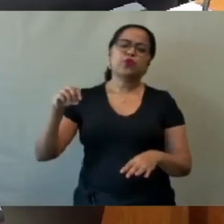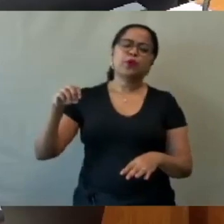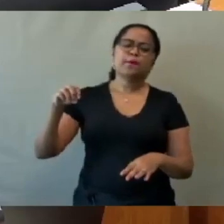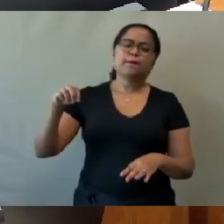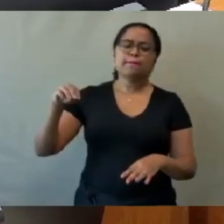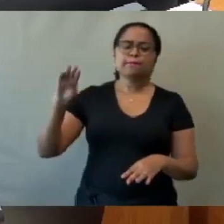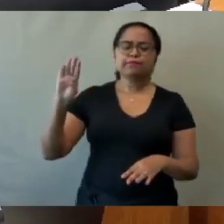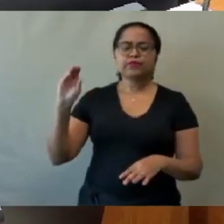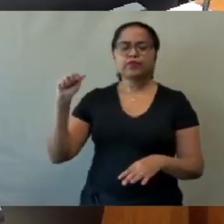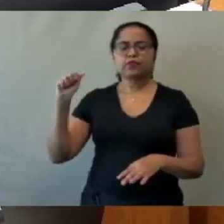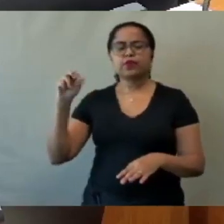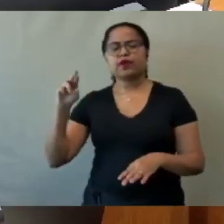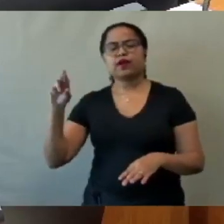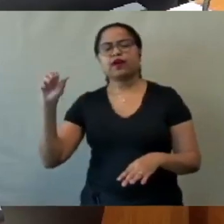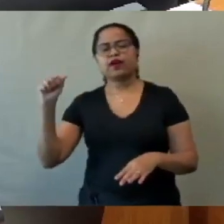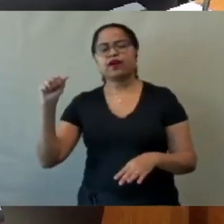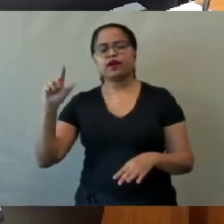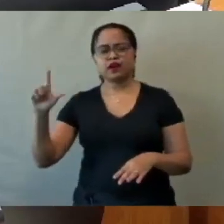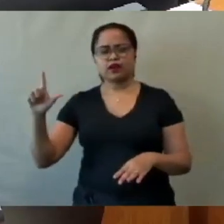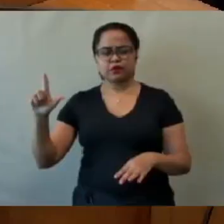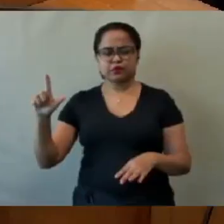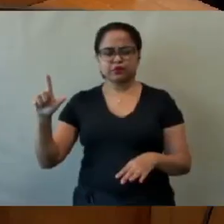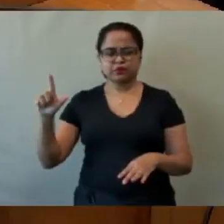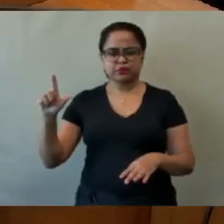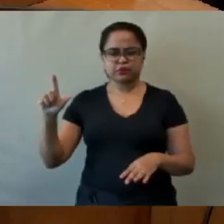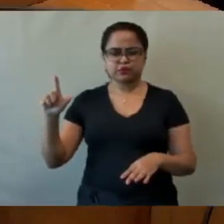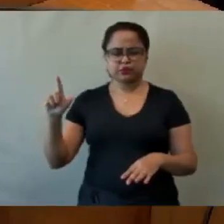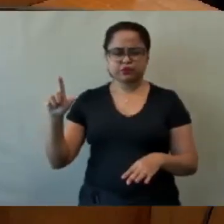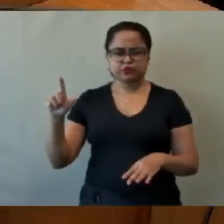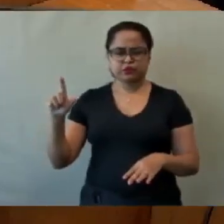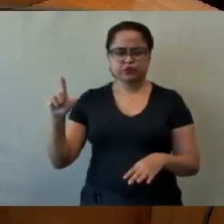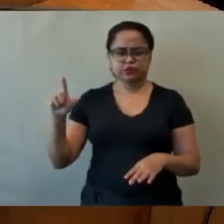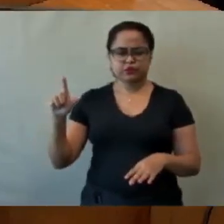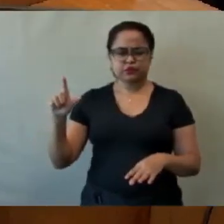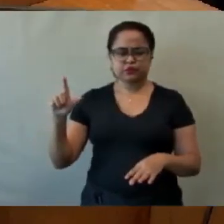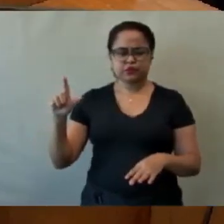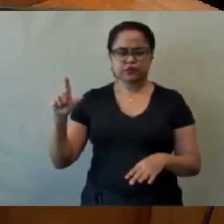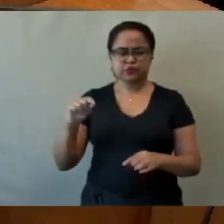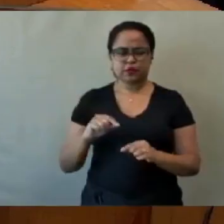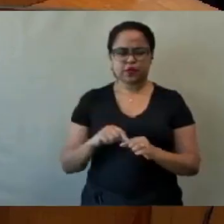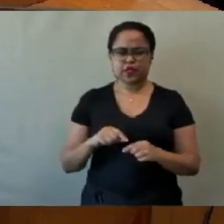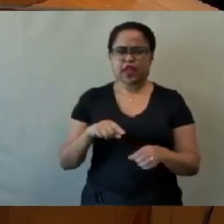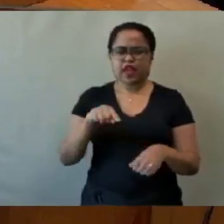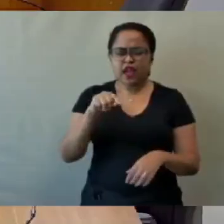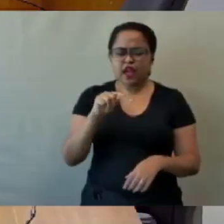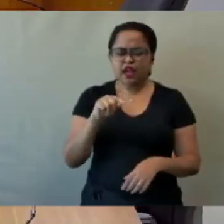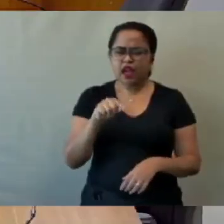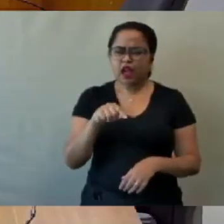Finalidade, obter as seguintes... Não, mas aqui é de esporte e lazer. Hã?